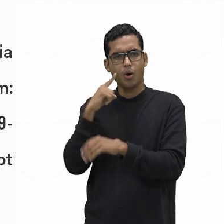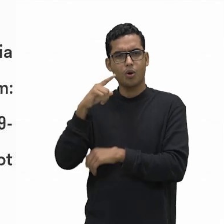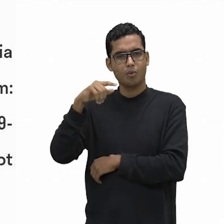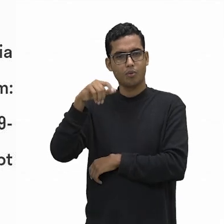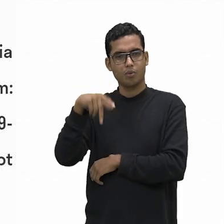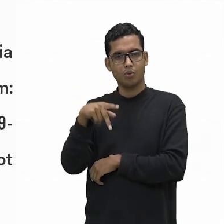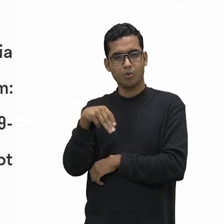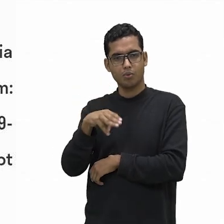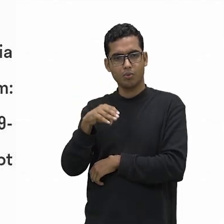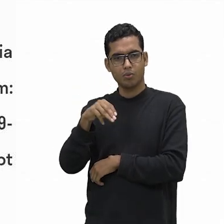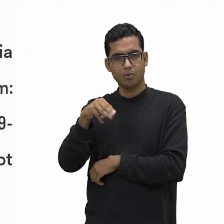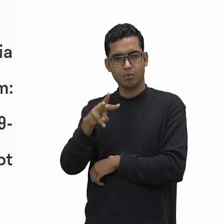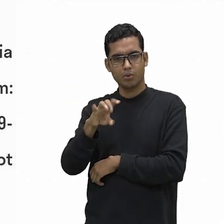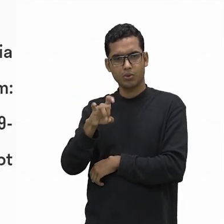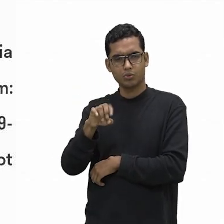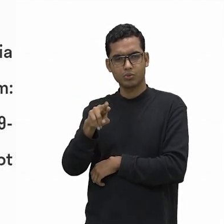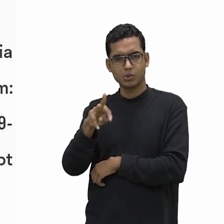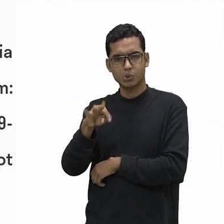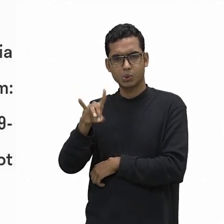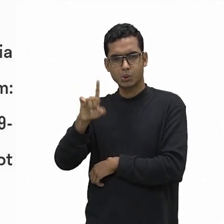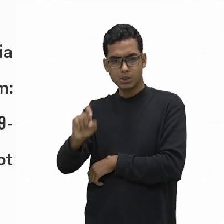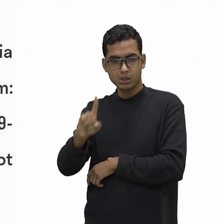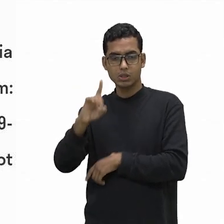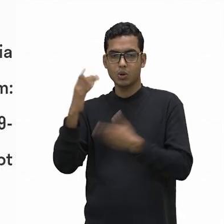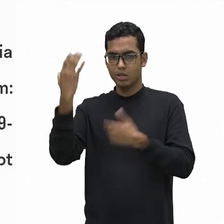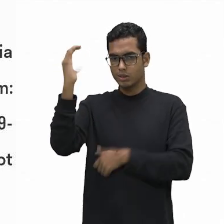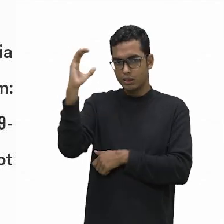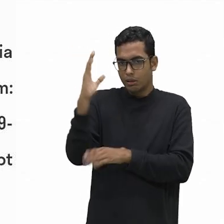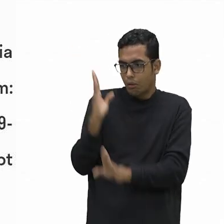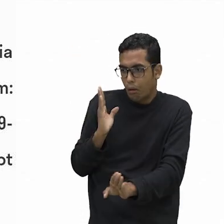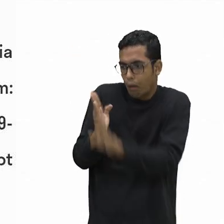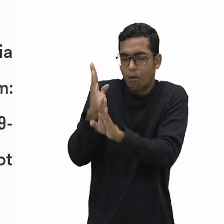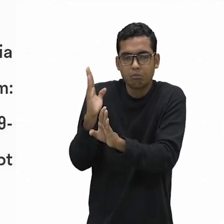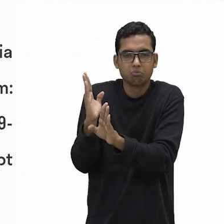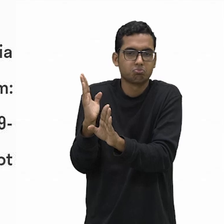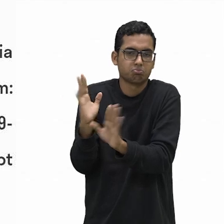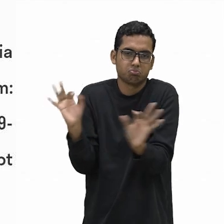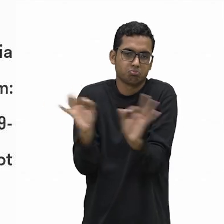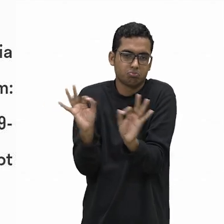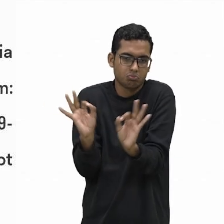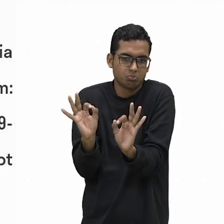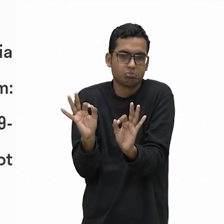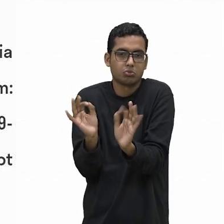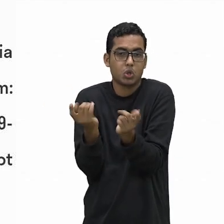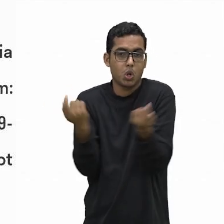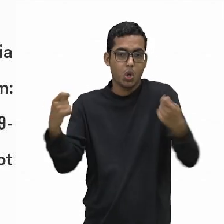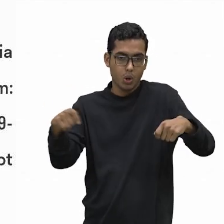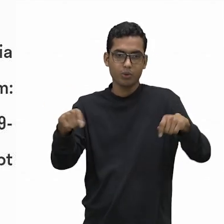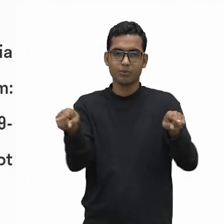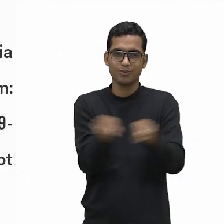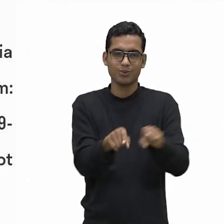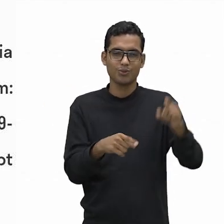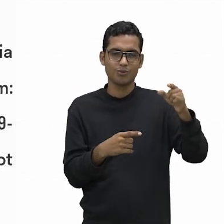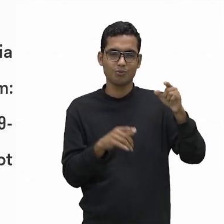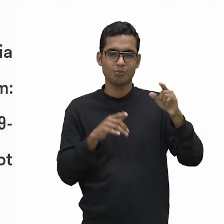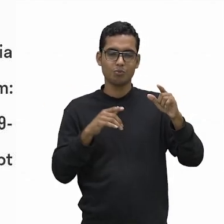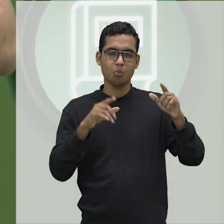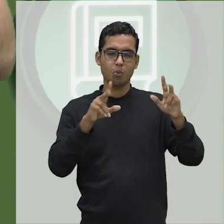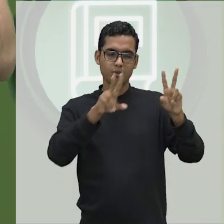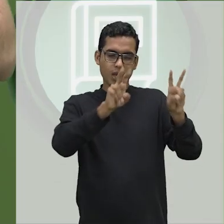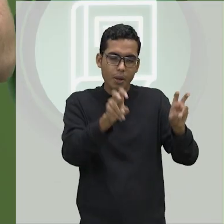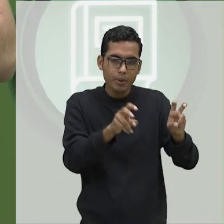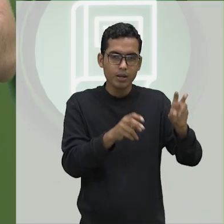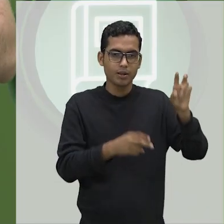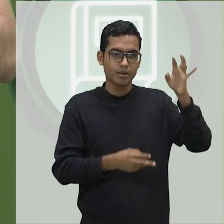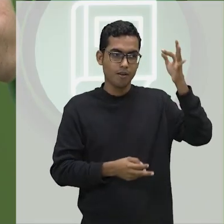pergunta. Assim, essa questão pode ser tratada como um tópico de filosofia da física. Então veja só, um